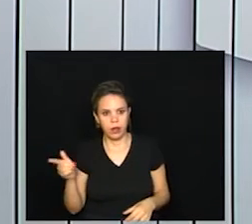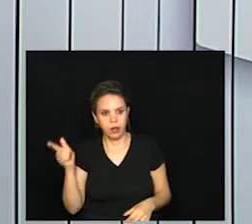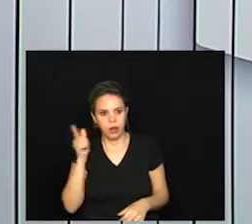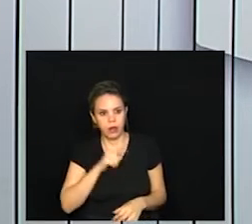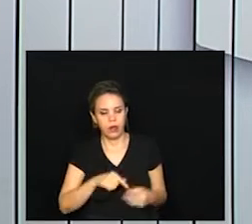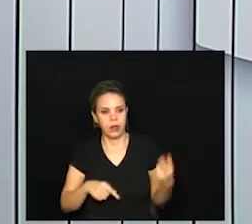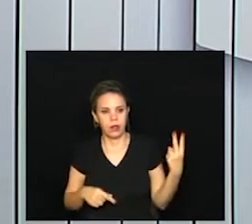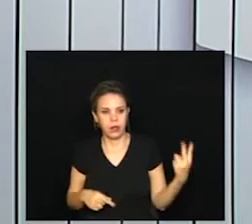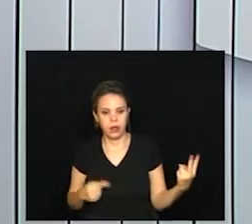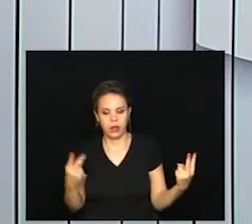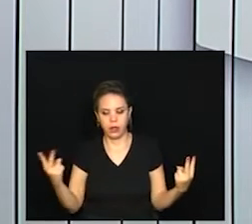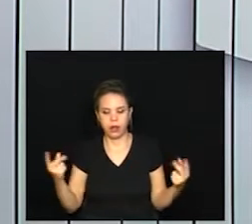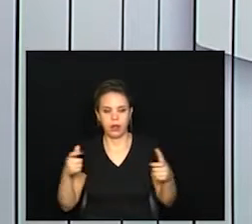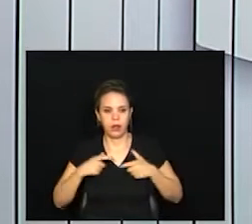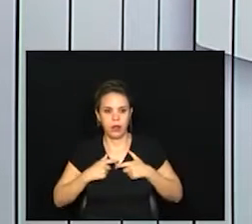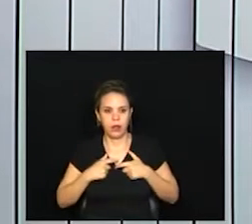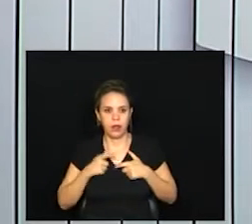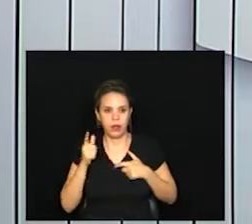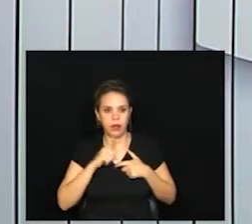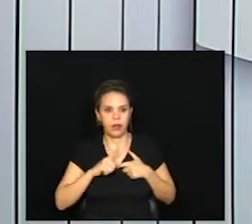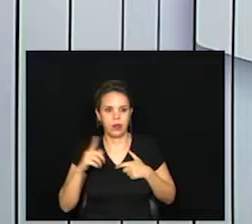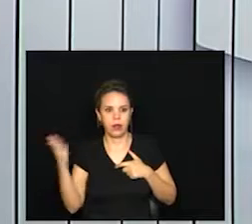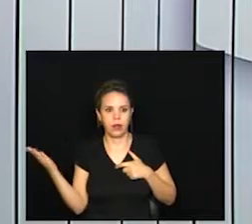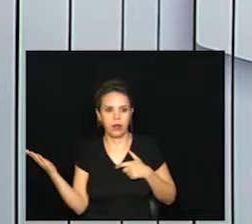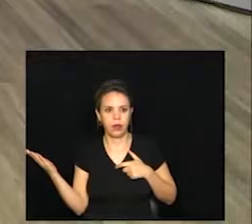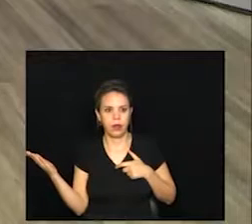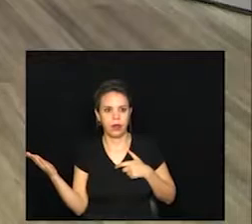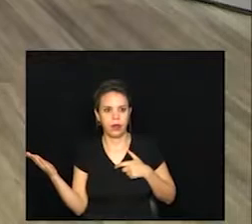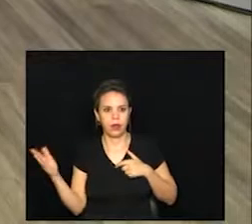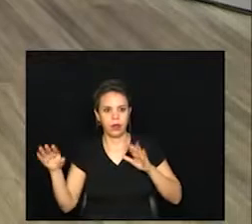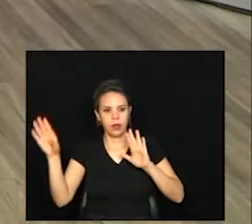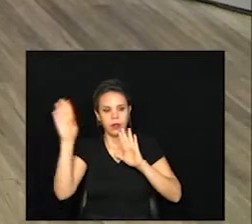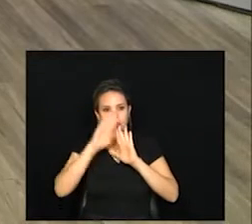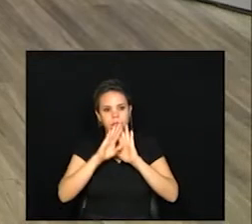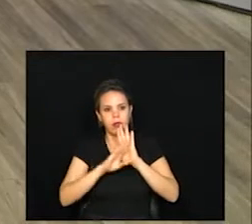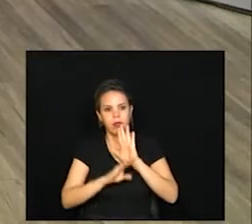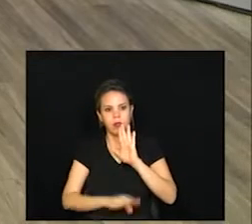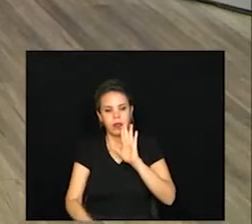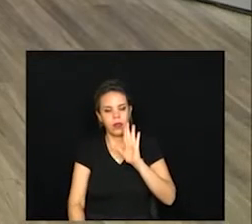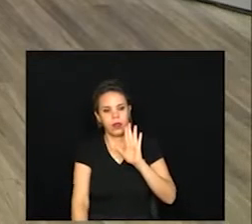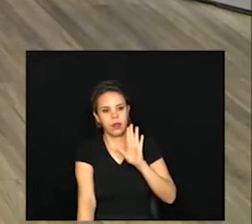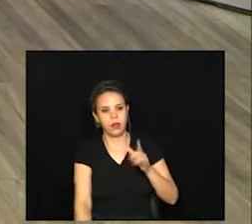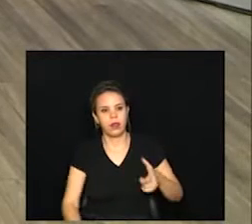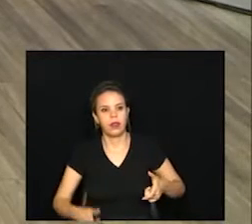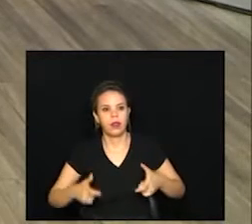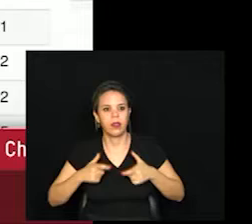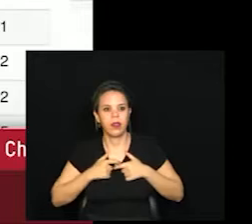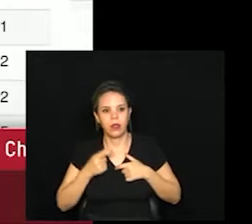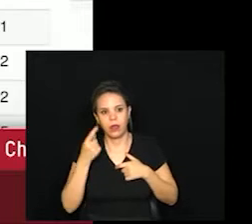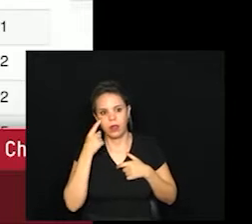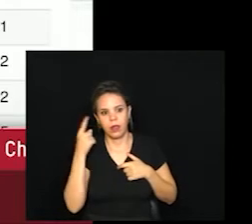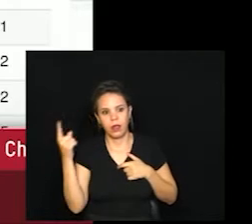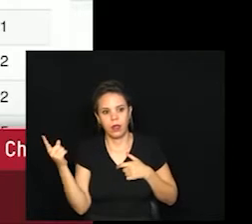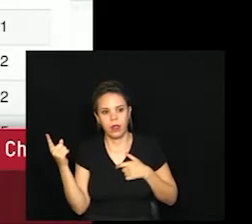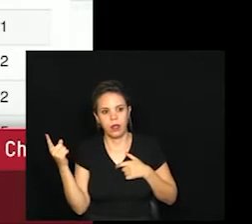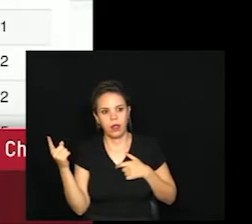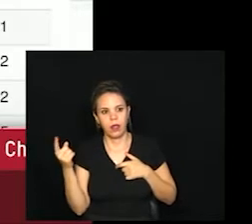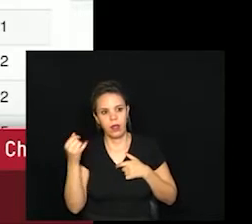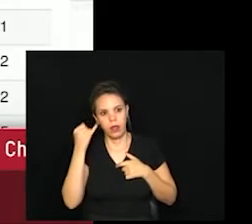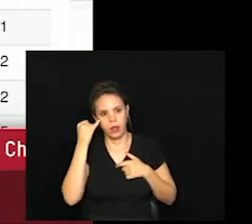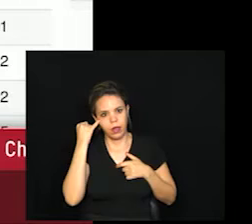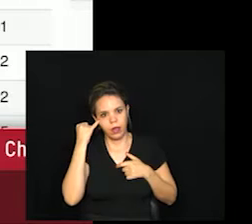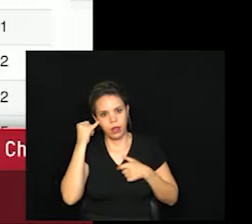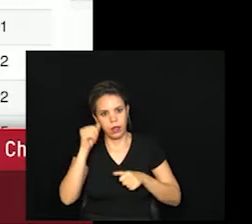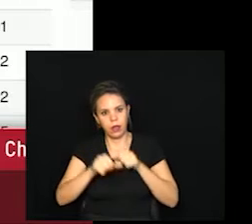conquistando mais duas medalhas. Nós temos aqui também já o nosso quadro de medalhas. Então, olha só, o Japão, houve